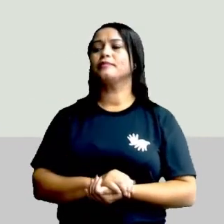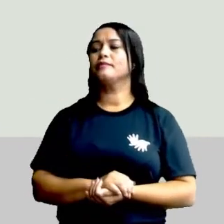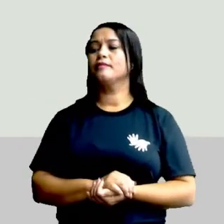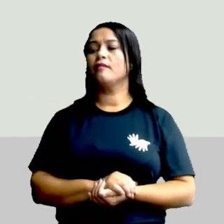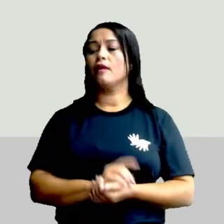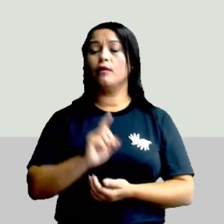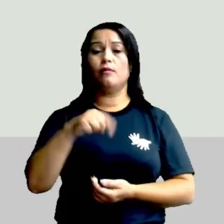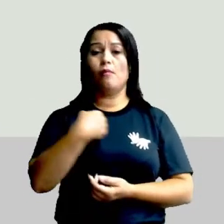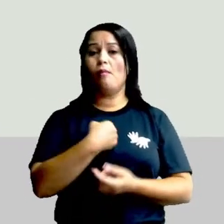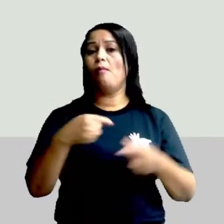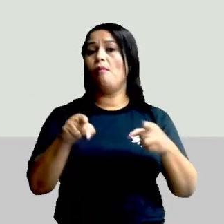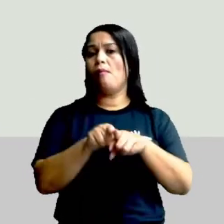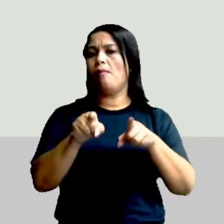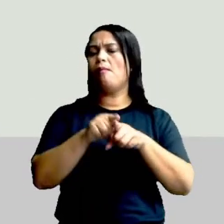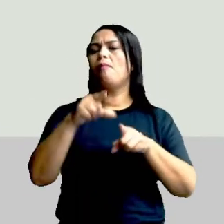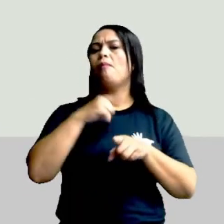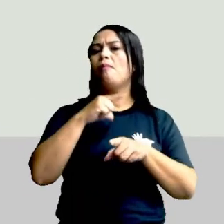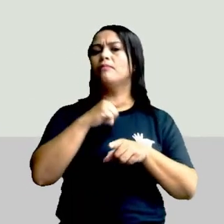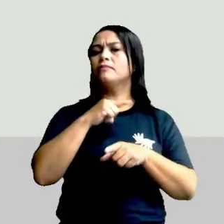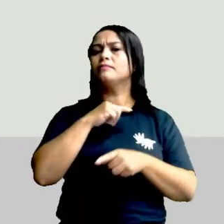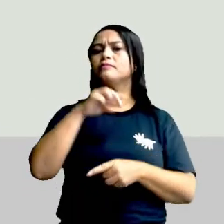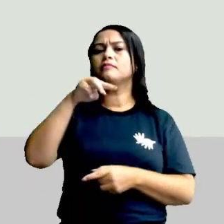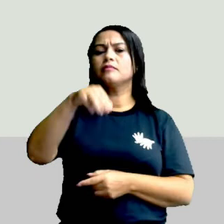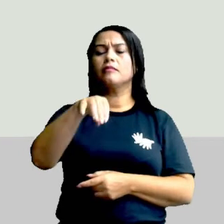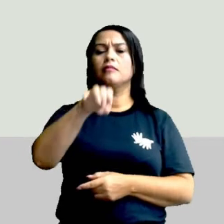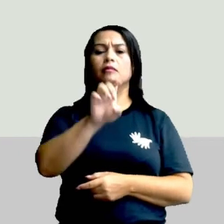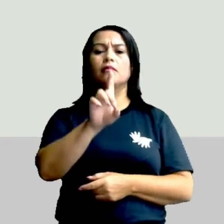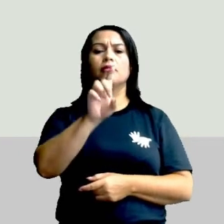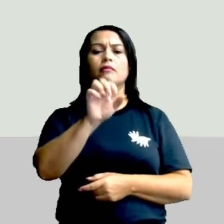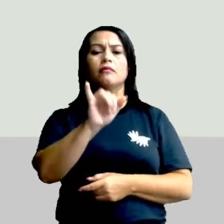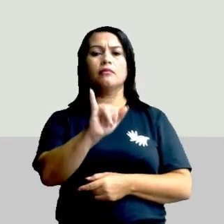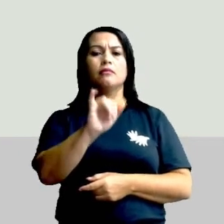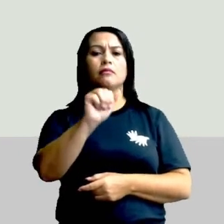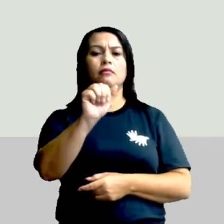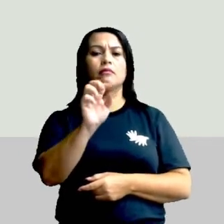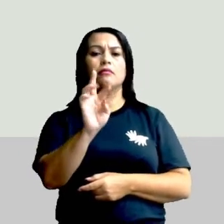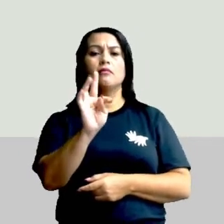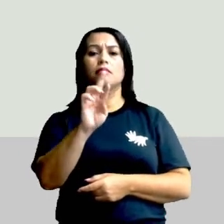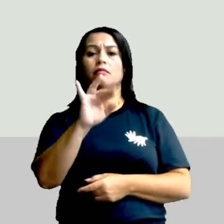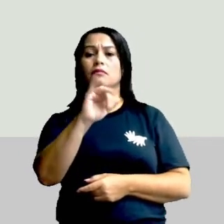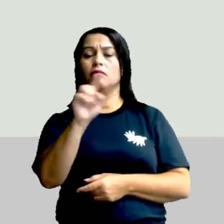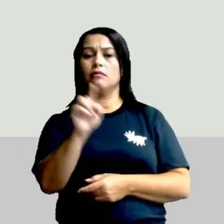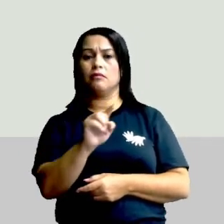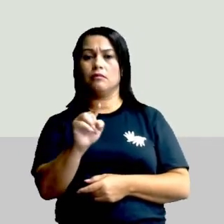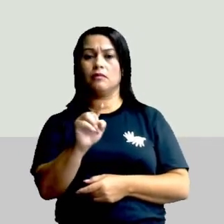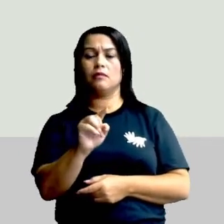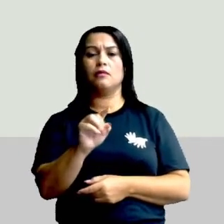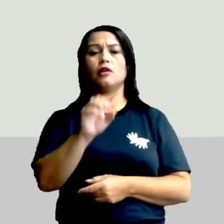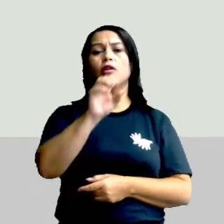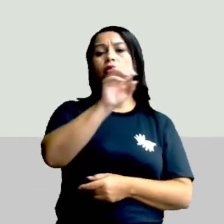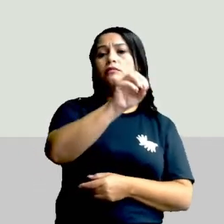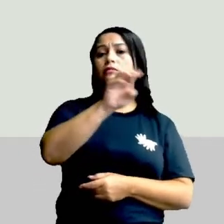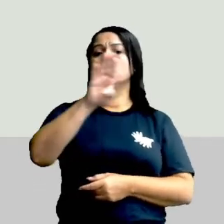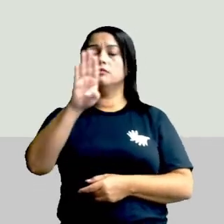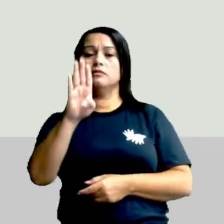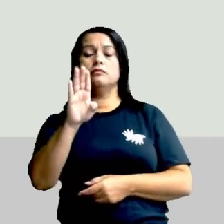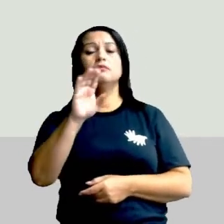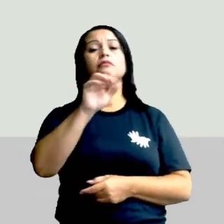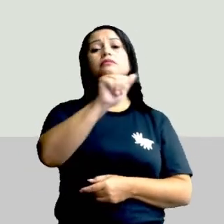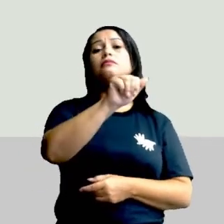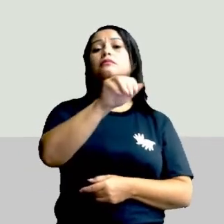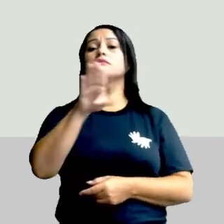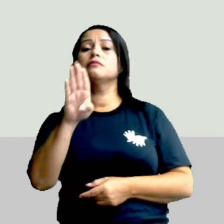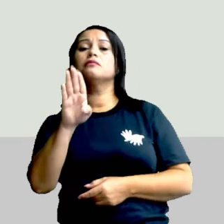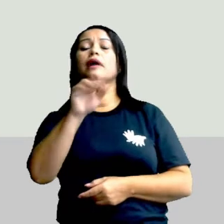nós também temos a mediatriz do segmento ab abra o compasso com abertura igual ao